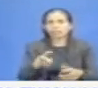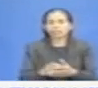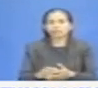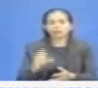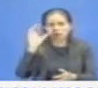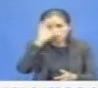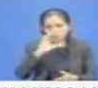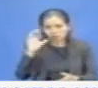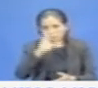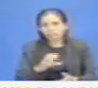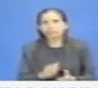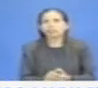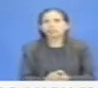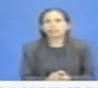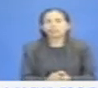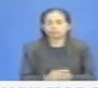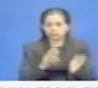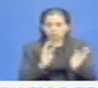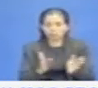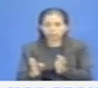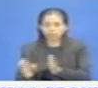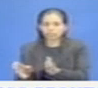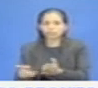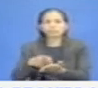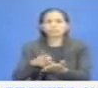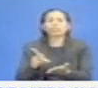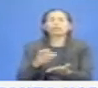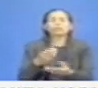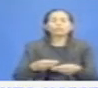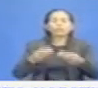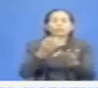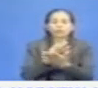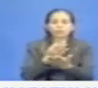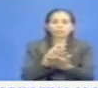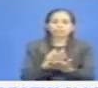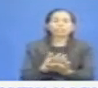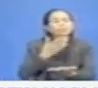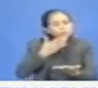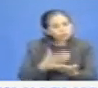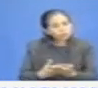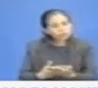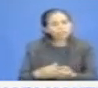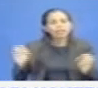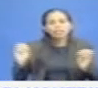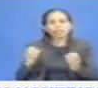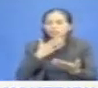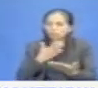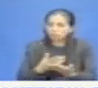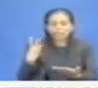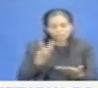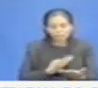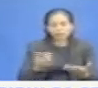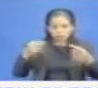observa processo pagamento to henebe laudia kalai neve tu mai hare para